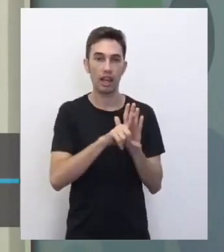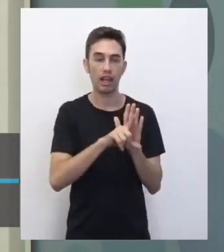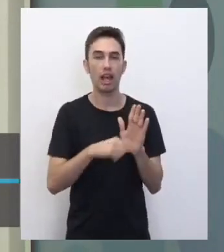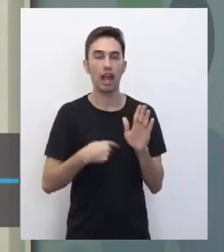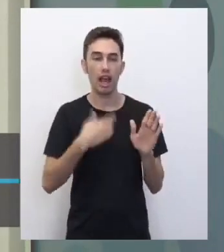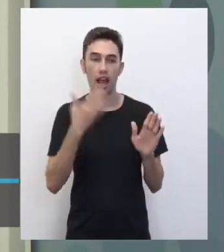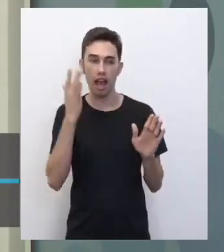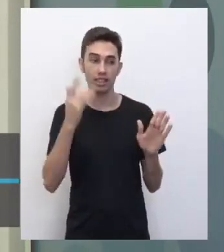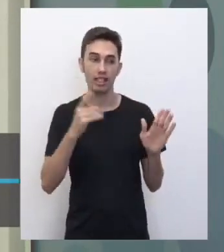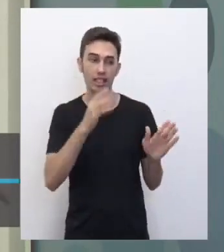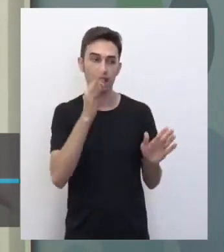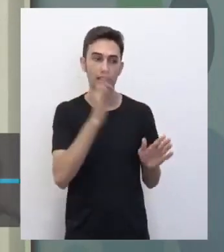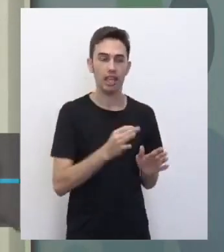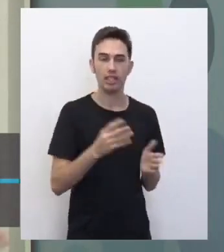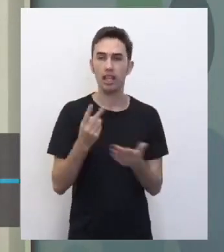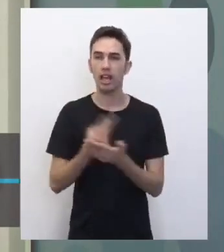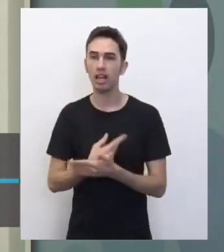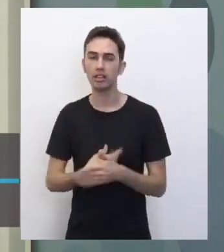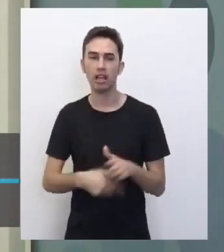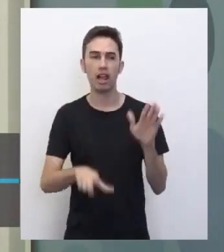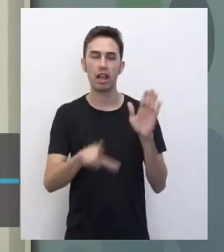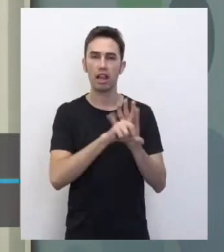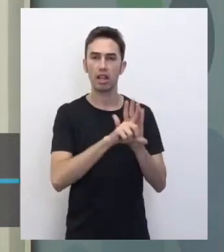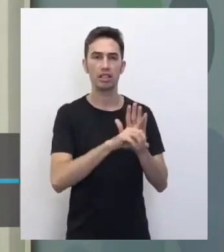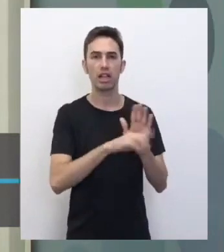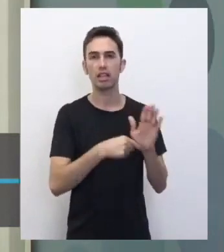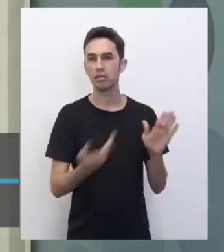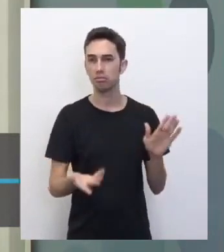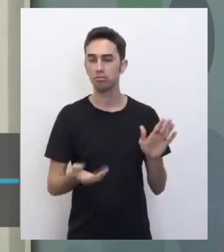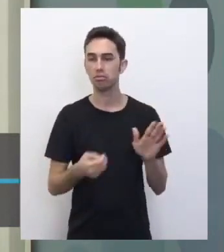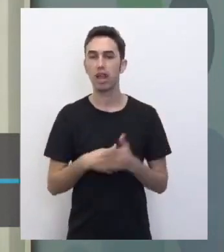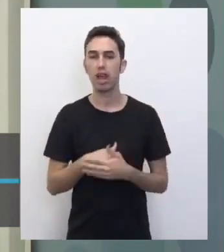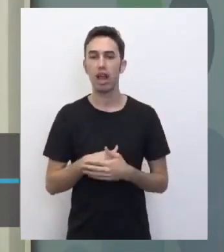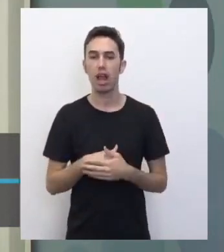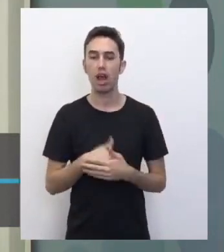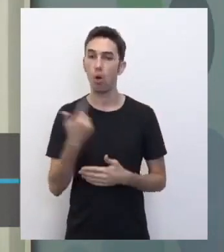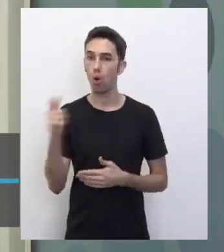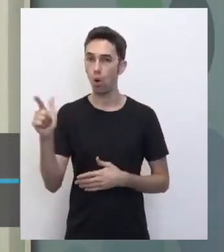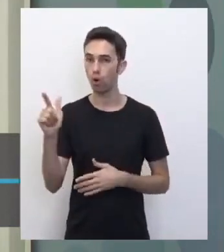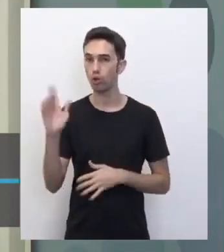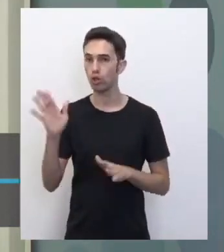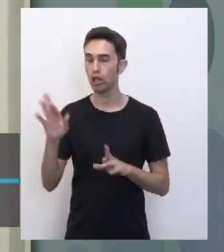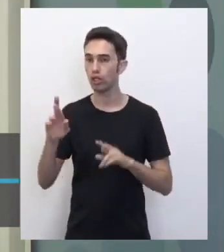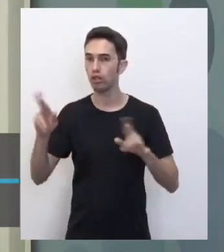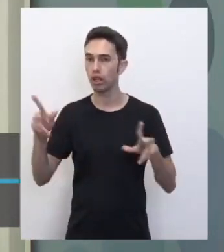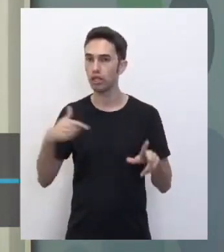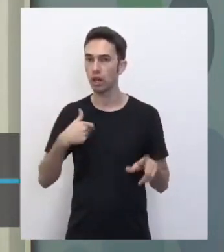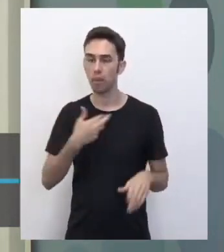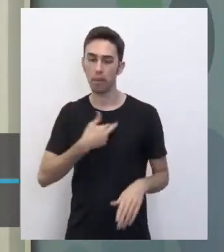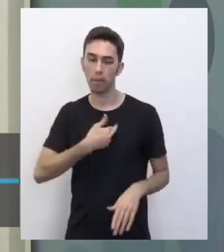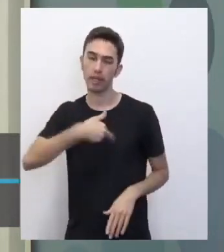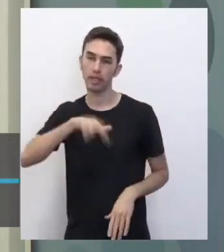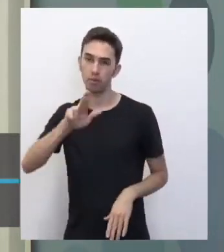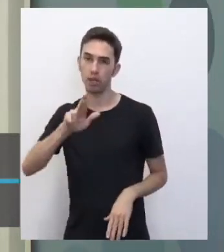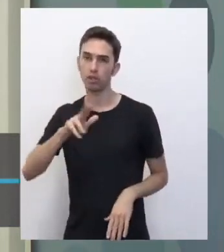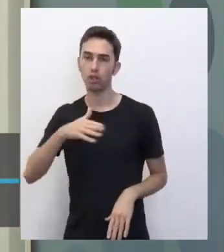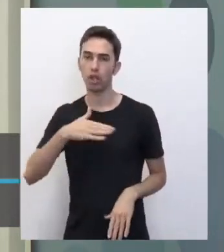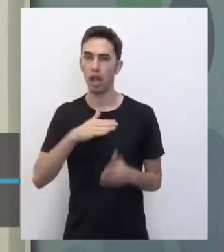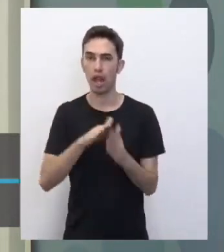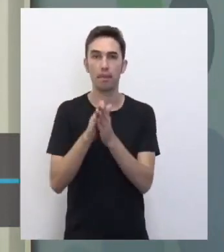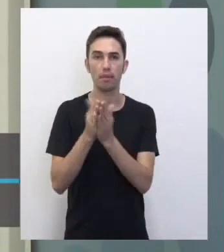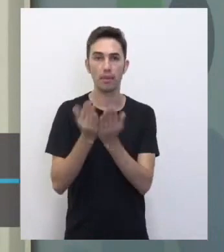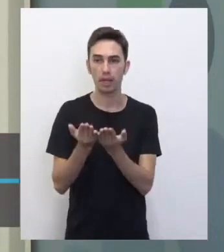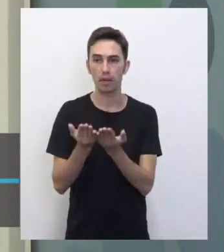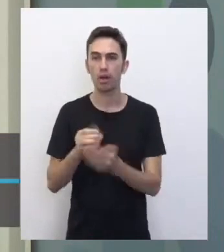define o que é certo e o que é errado? A legislação. Pronto. Outros se baseiam, por exemplo, em princípios religiosos, né? A Bíblia,